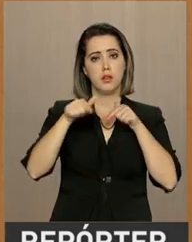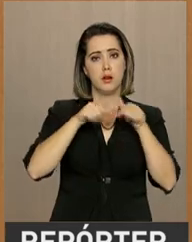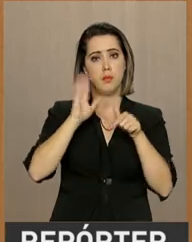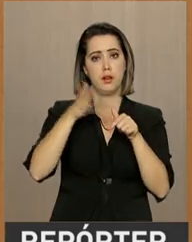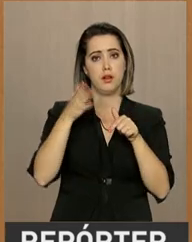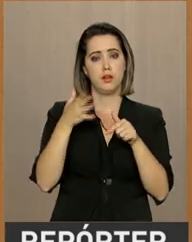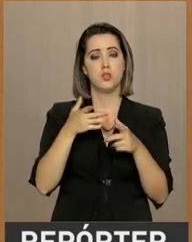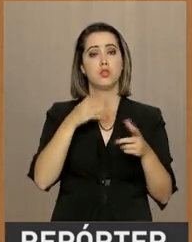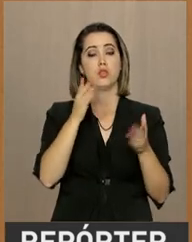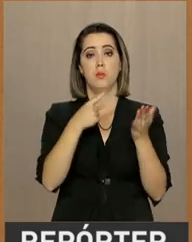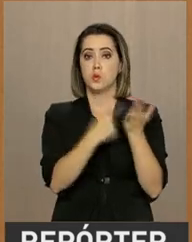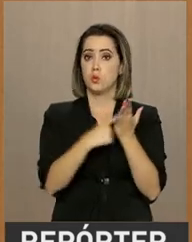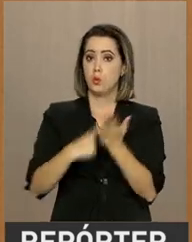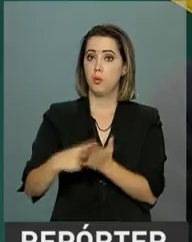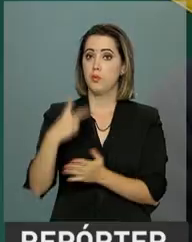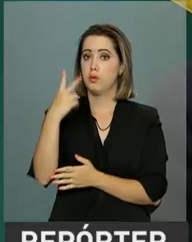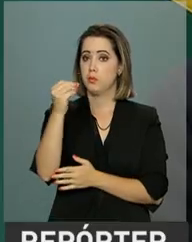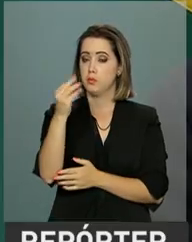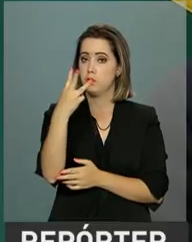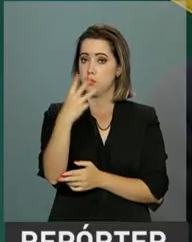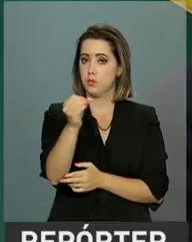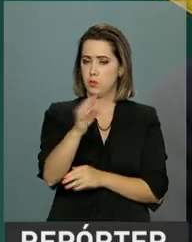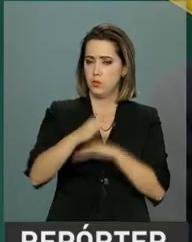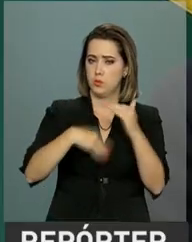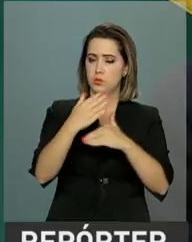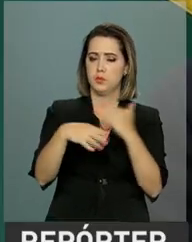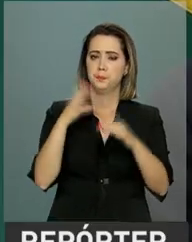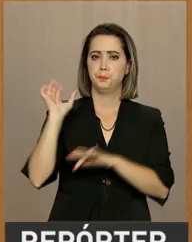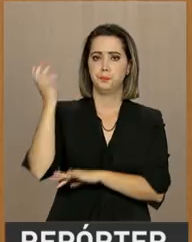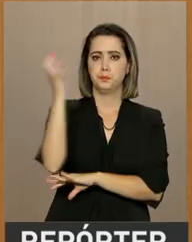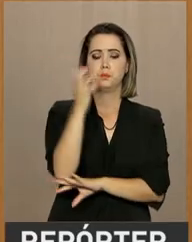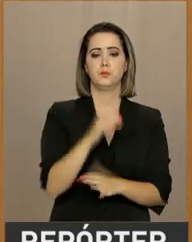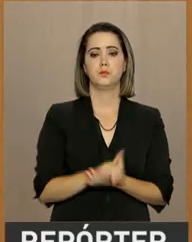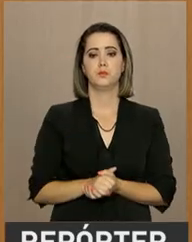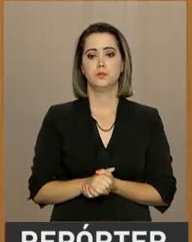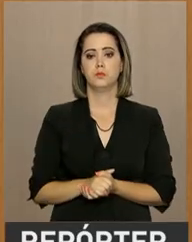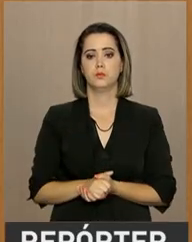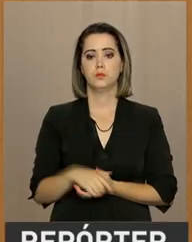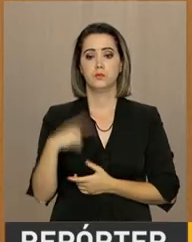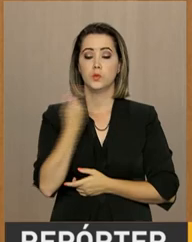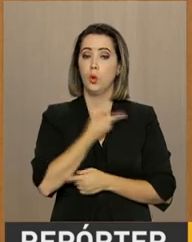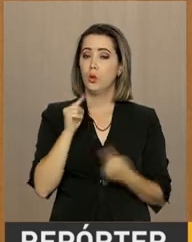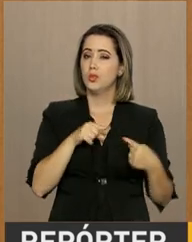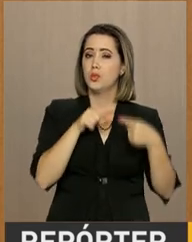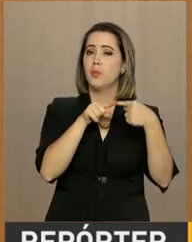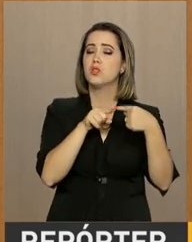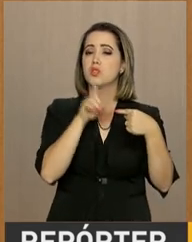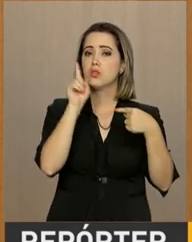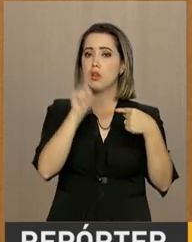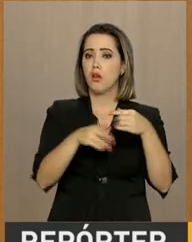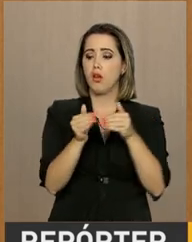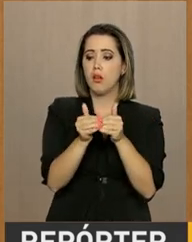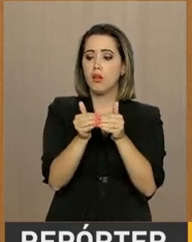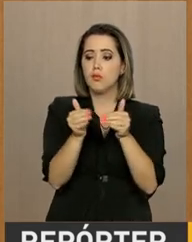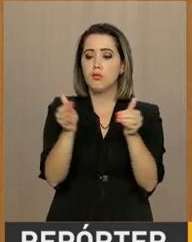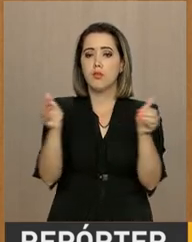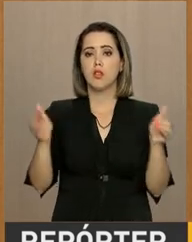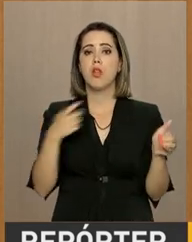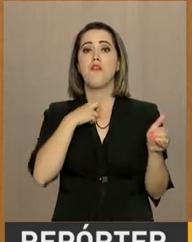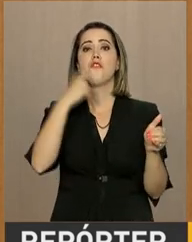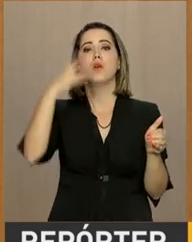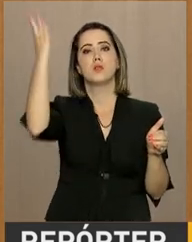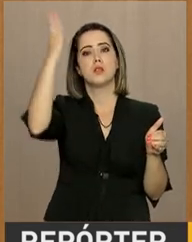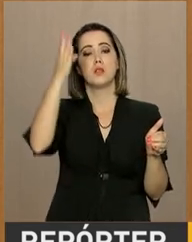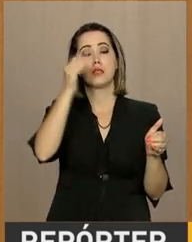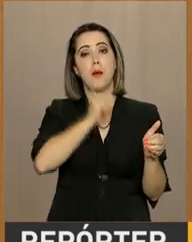das Nações Unidas dos objetivos de desenvolvimento sustentável. O nosso objetivo é amplificar a voz